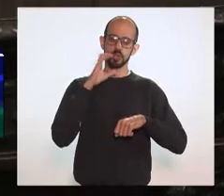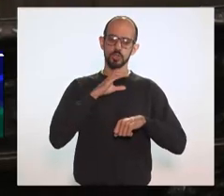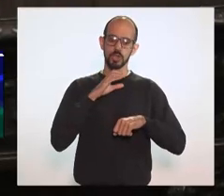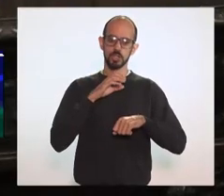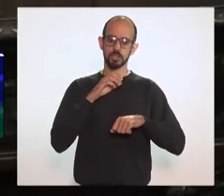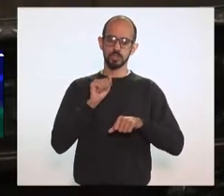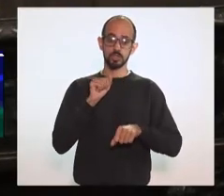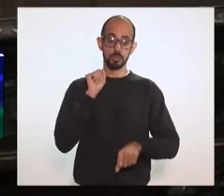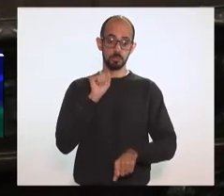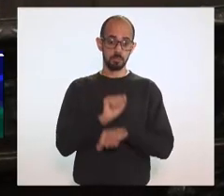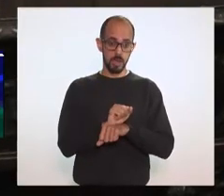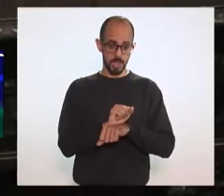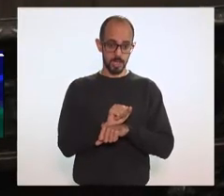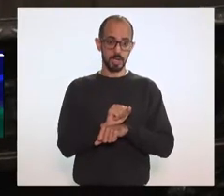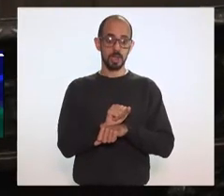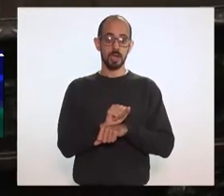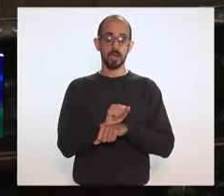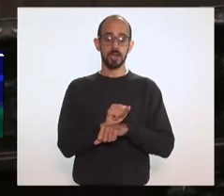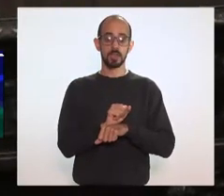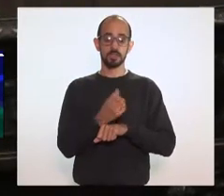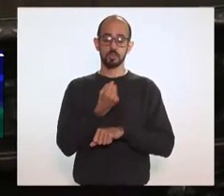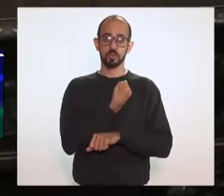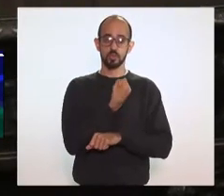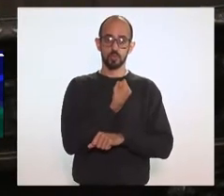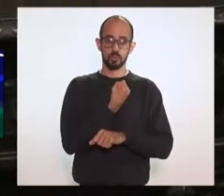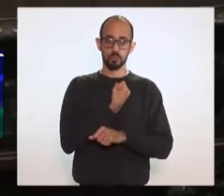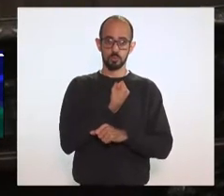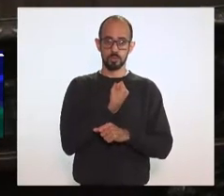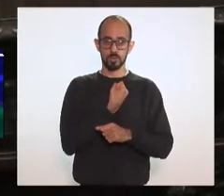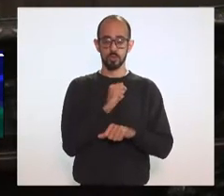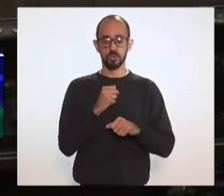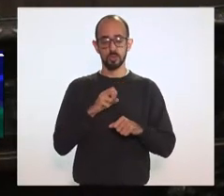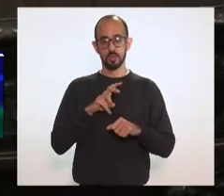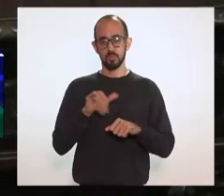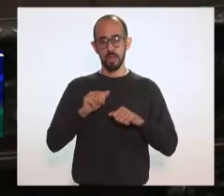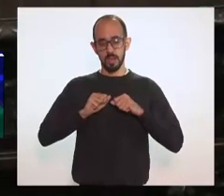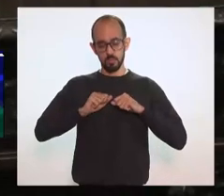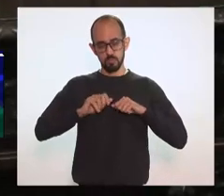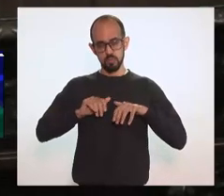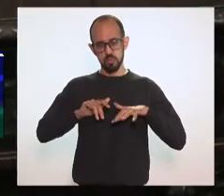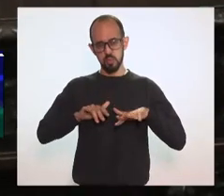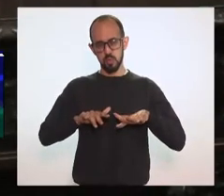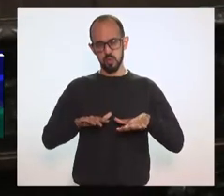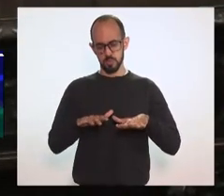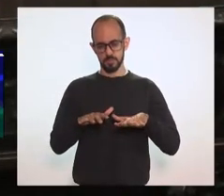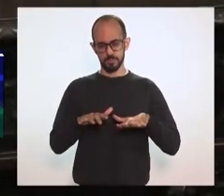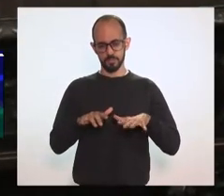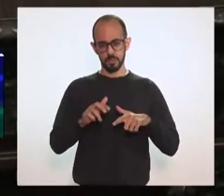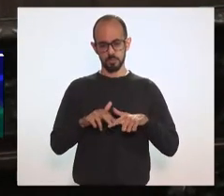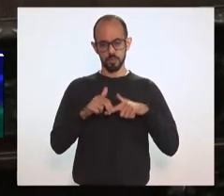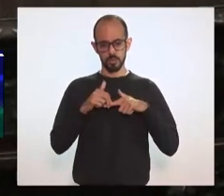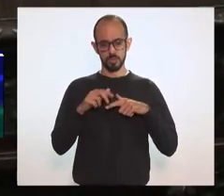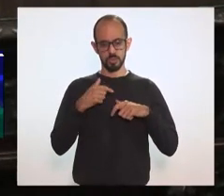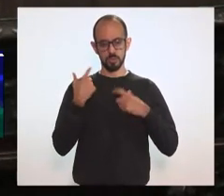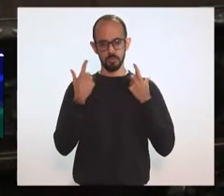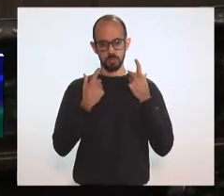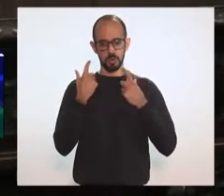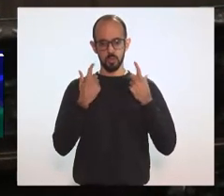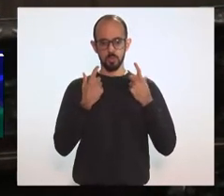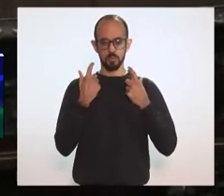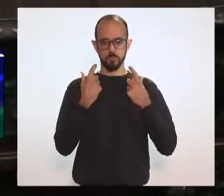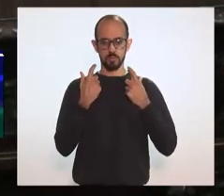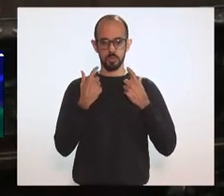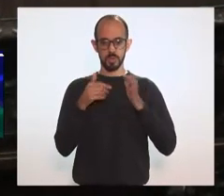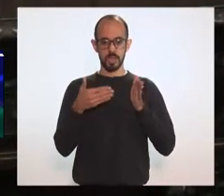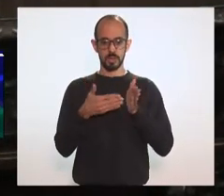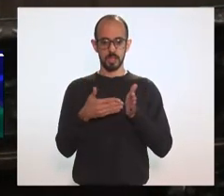de conter esse número que vai nos assolando, que vai nos desesperando. Por isso, me preocupo que até agora,